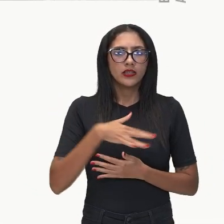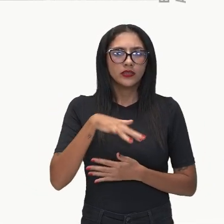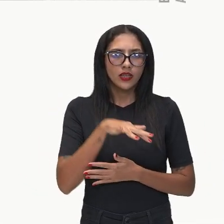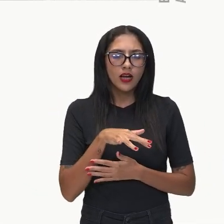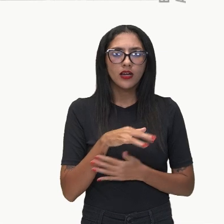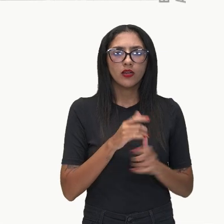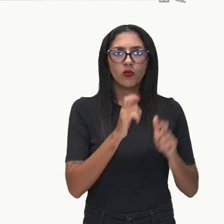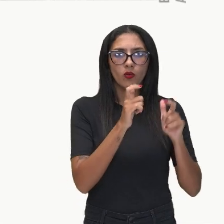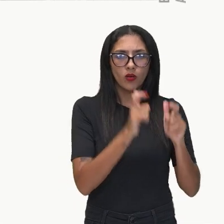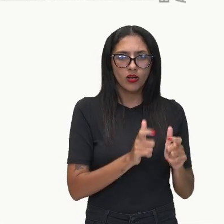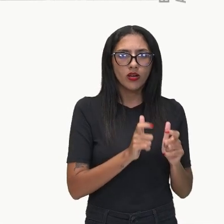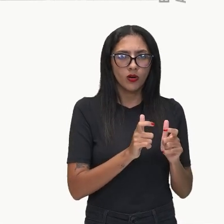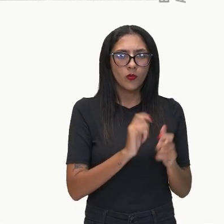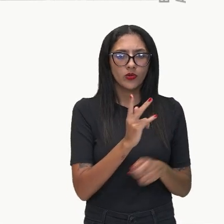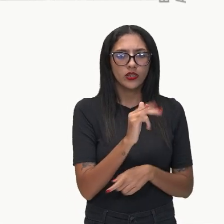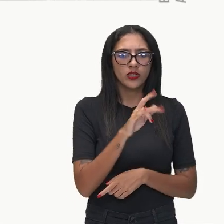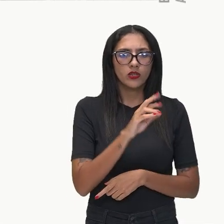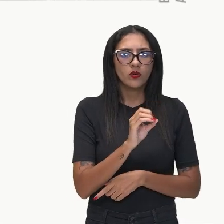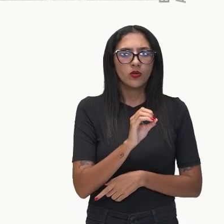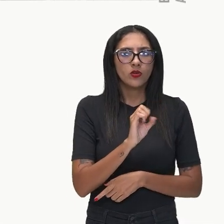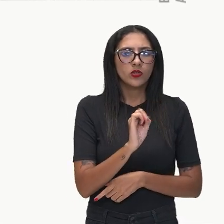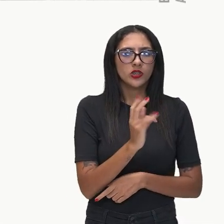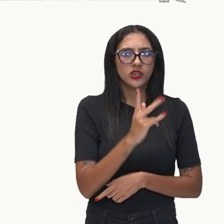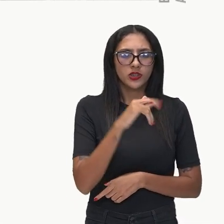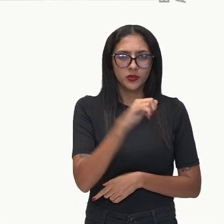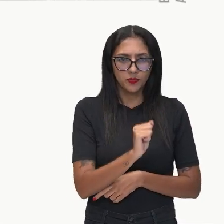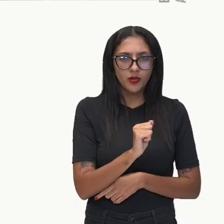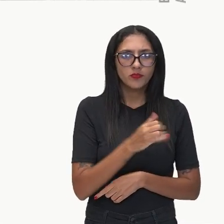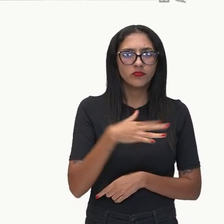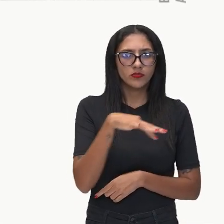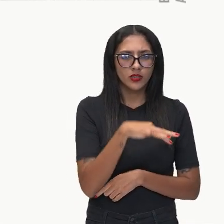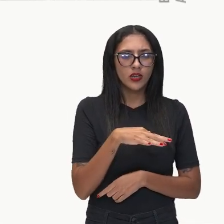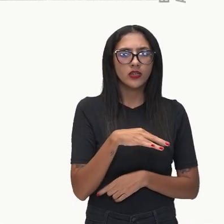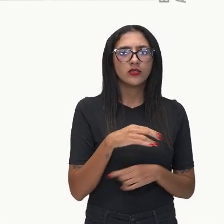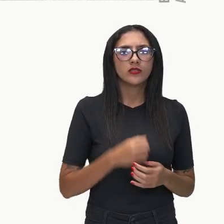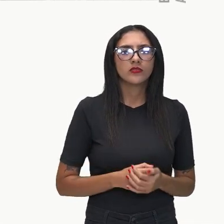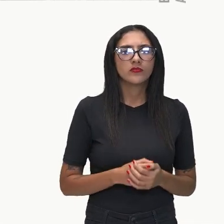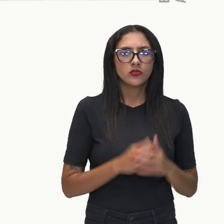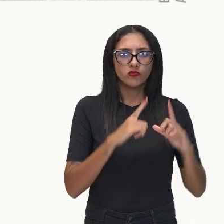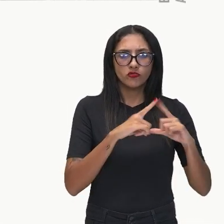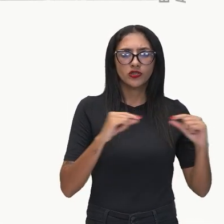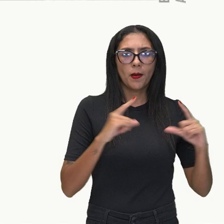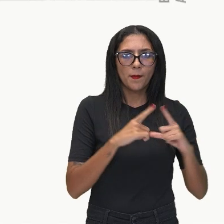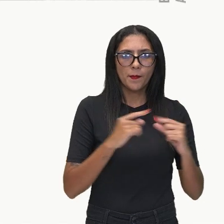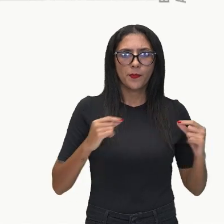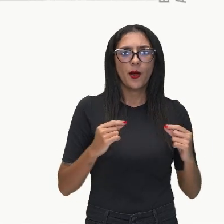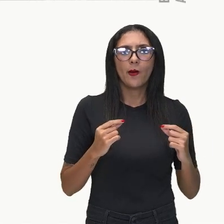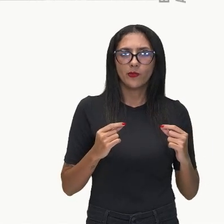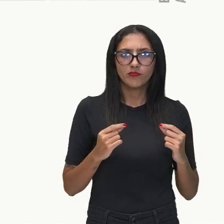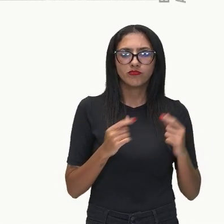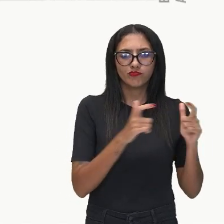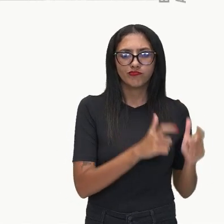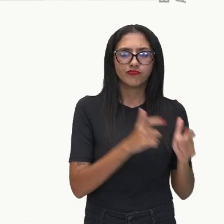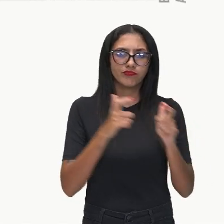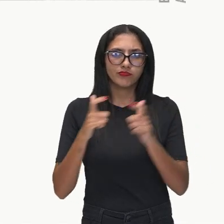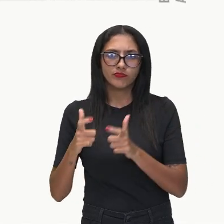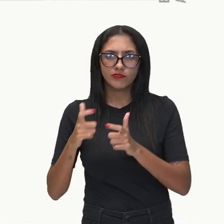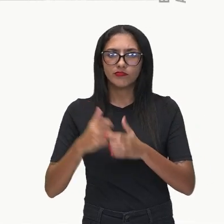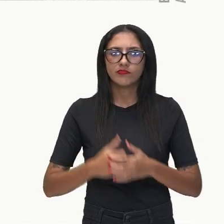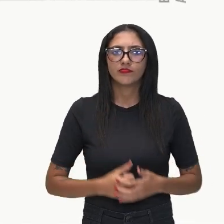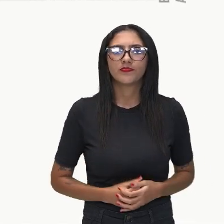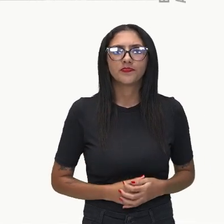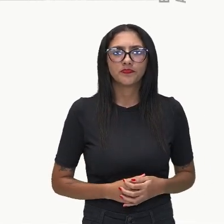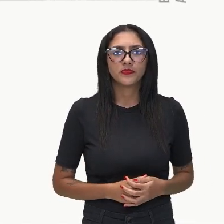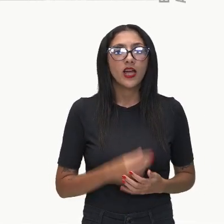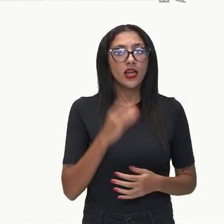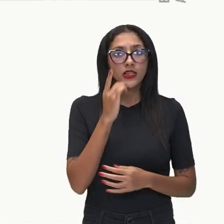no dia 9 de Nagasaki, que foram bombas atômicas lançadas em 2 cidades lá do Japão. No dia 2 de setembro,